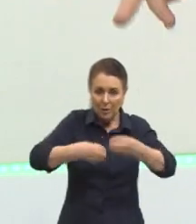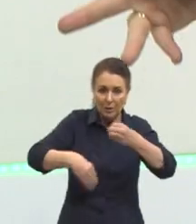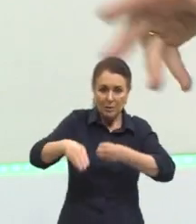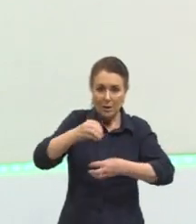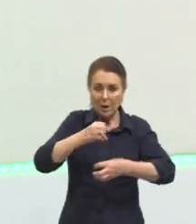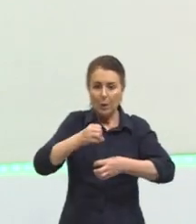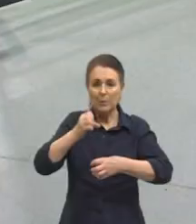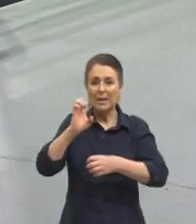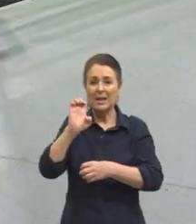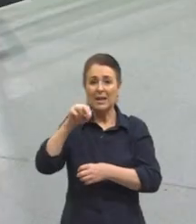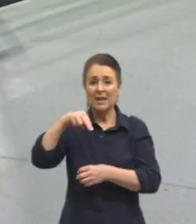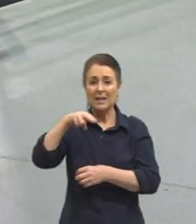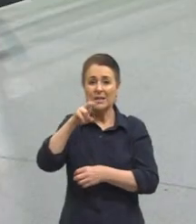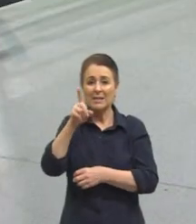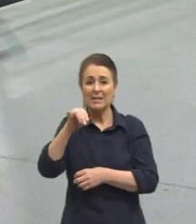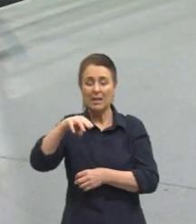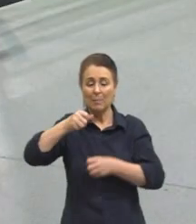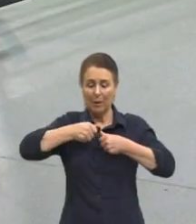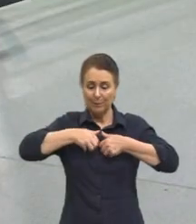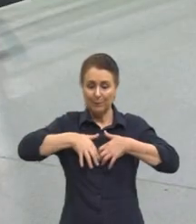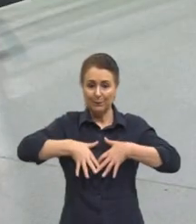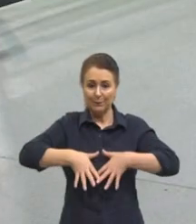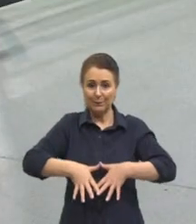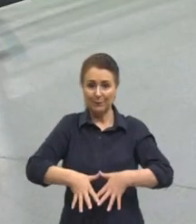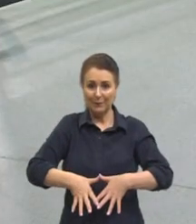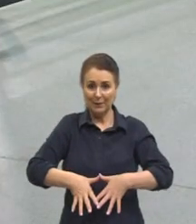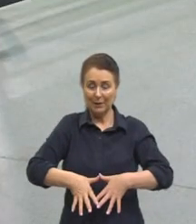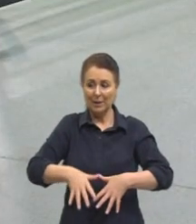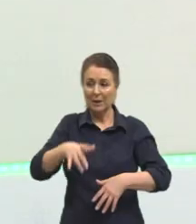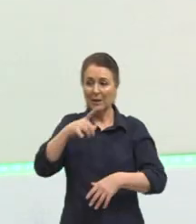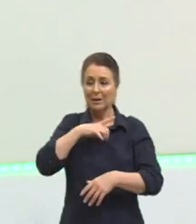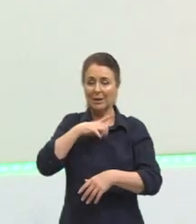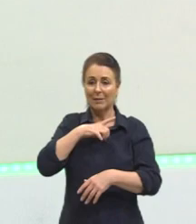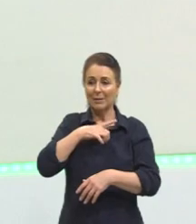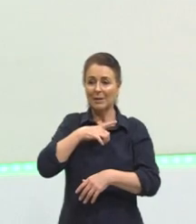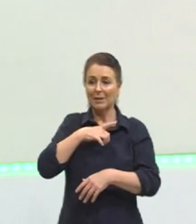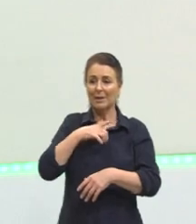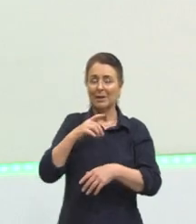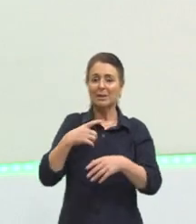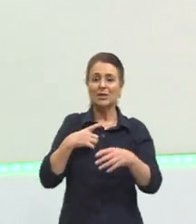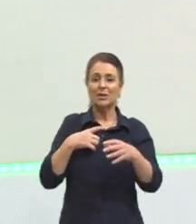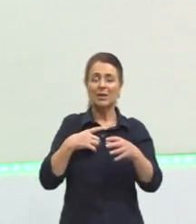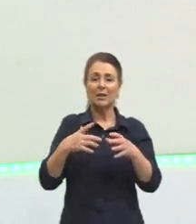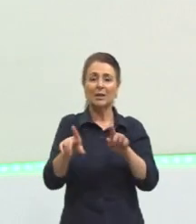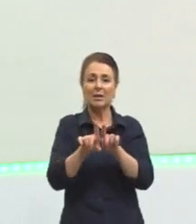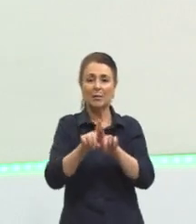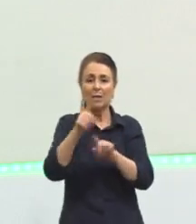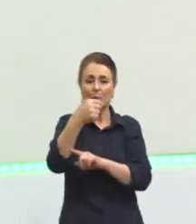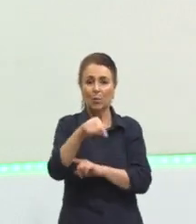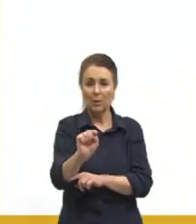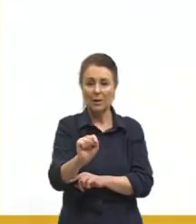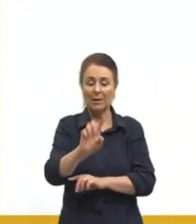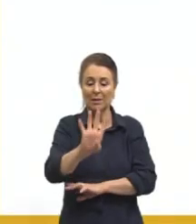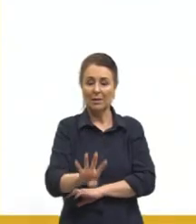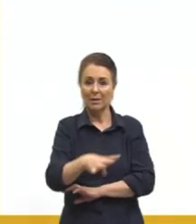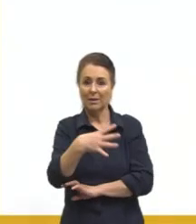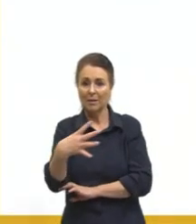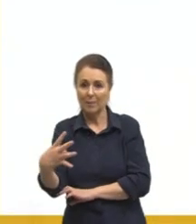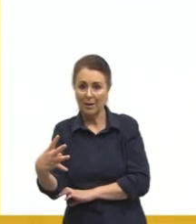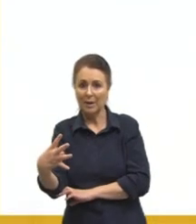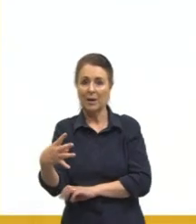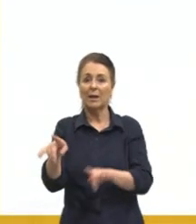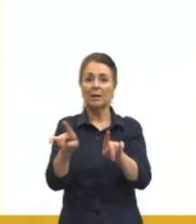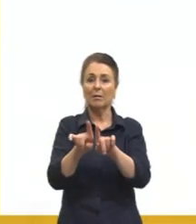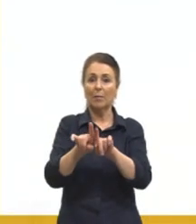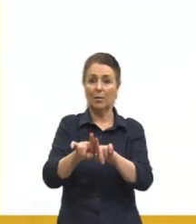que trazia bioquímica Mas tem uma questão então além das ciências da natureza tinha toda a questão de interpretação de tabelas que foi abordado nas